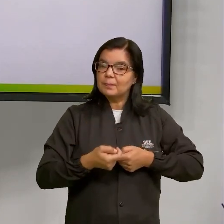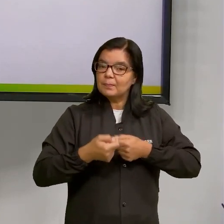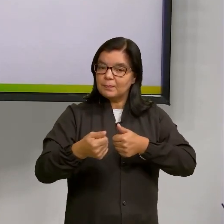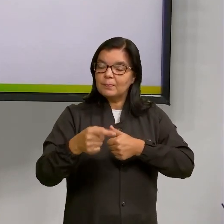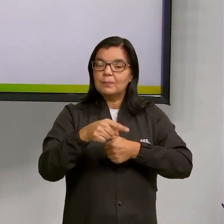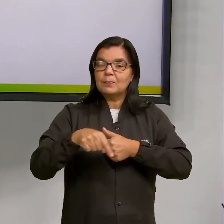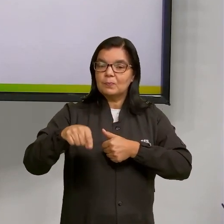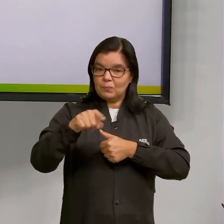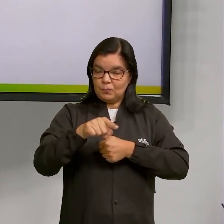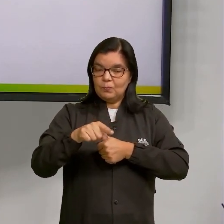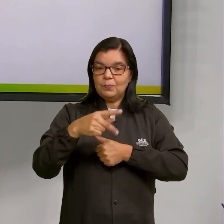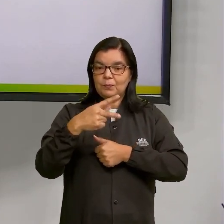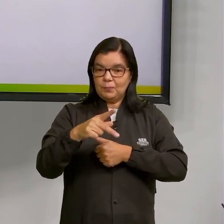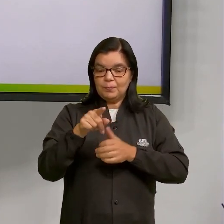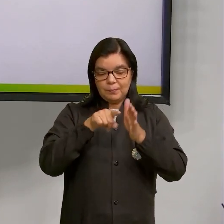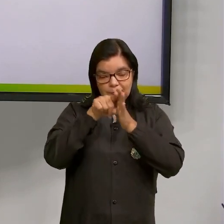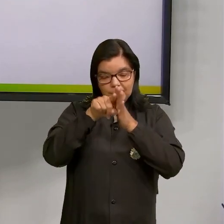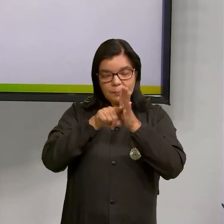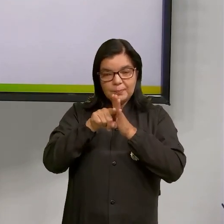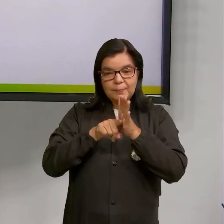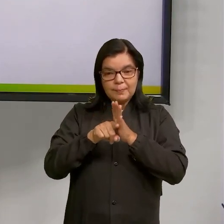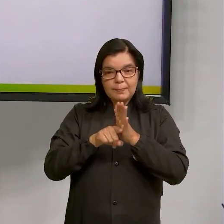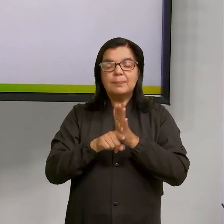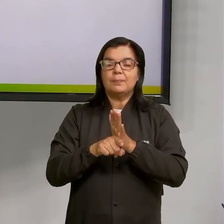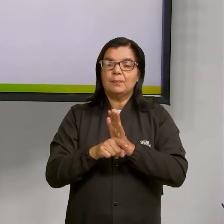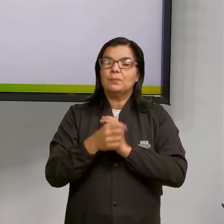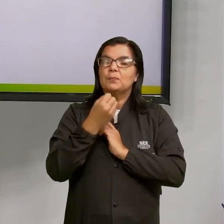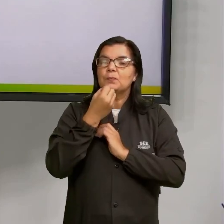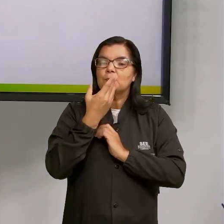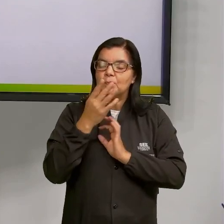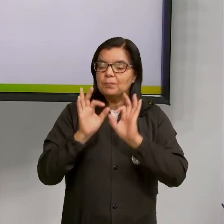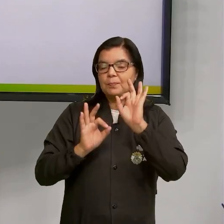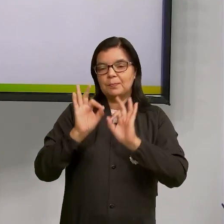você faça a sua pesquisa e uma boa